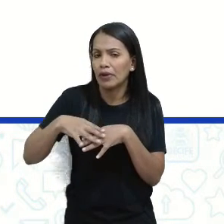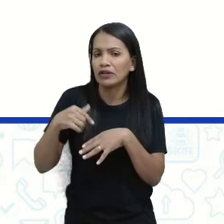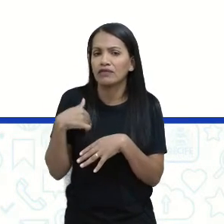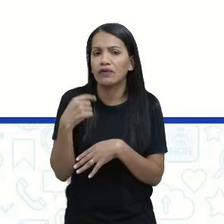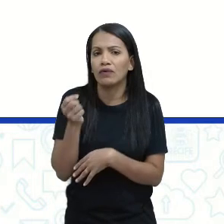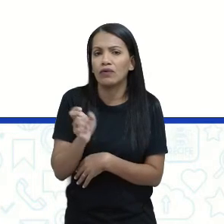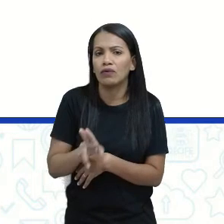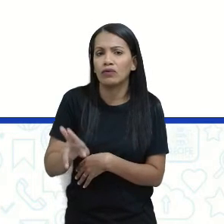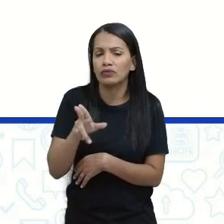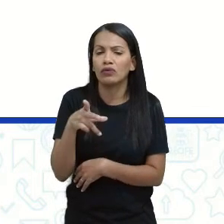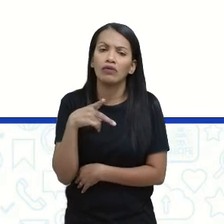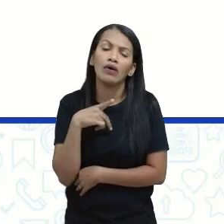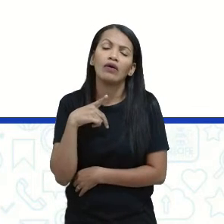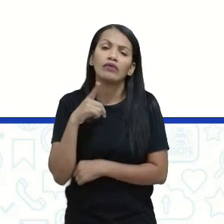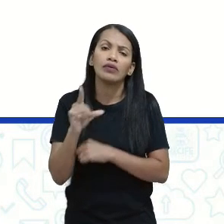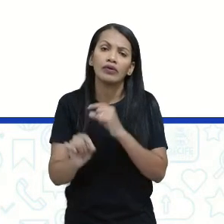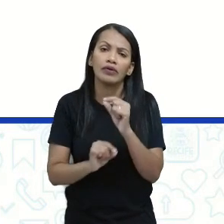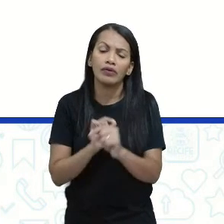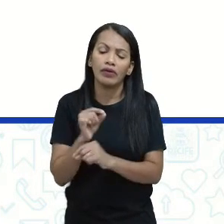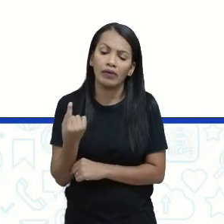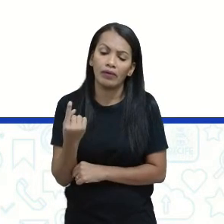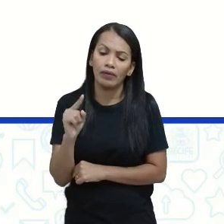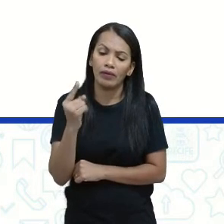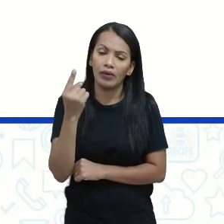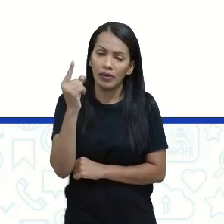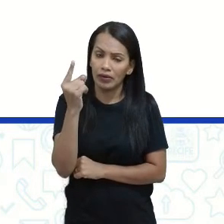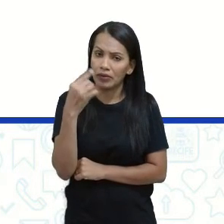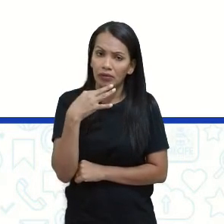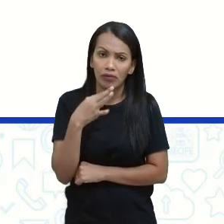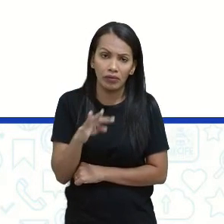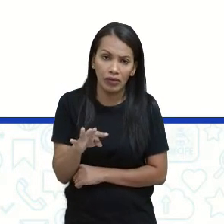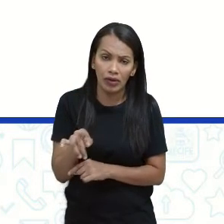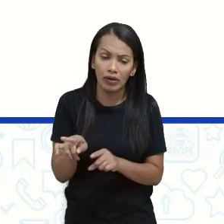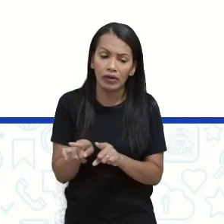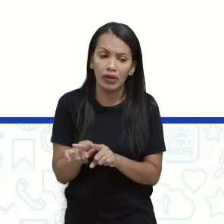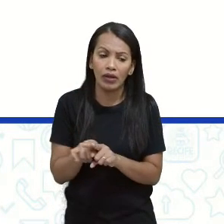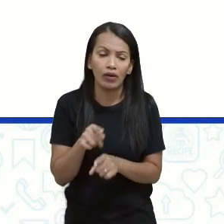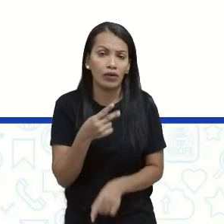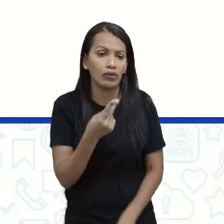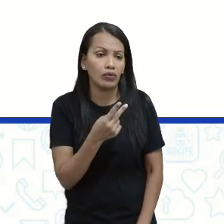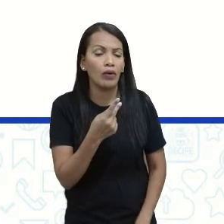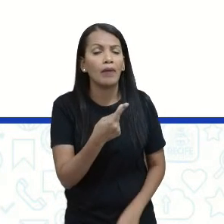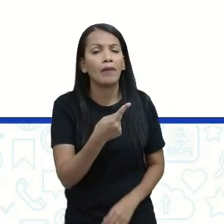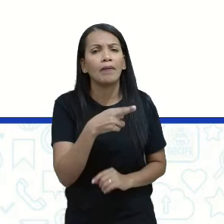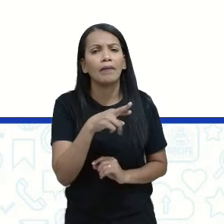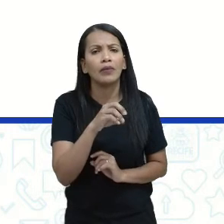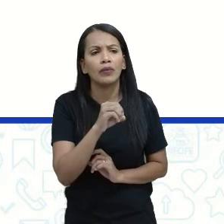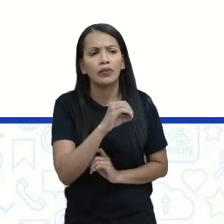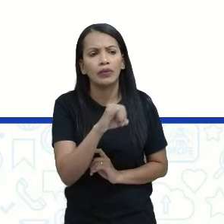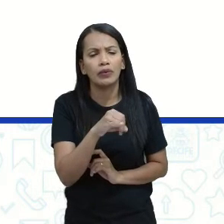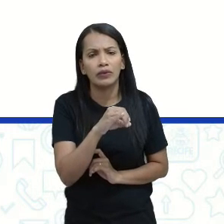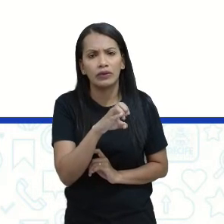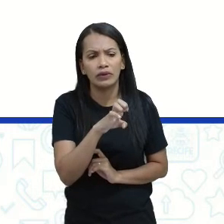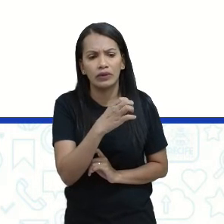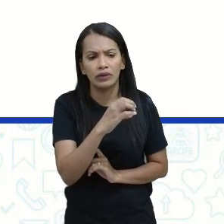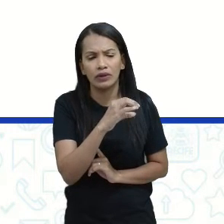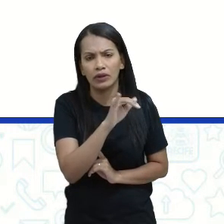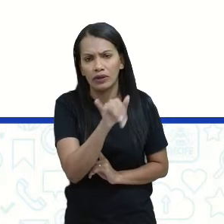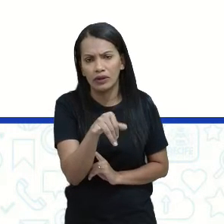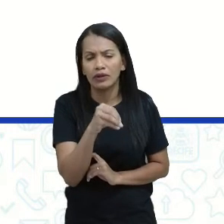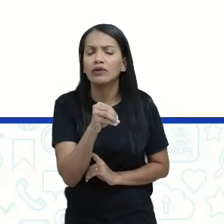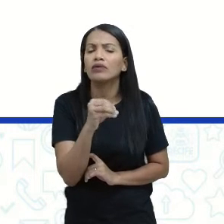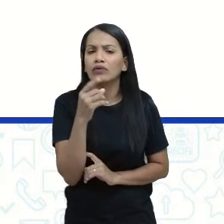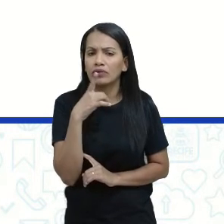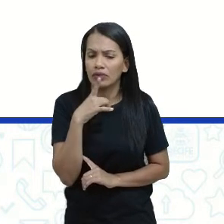tenho... O que é que eu tenho? Eu tenho uma altura desconhecida e tenho as duas projeções. E dentro daquelas relações de fórmulas, tem uma